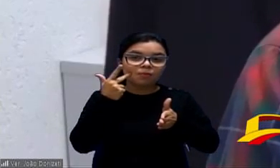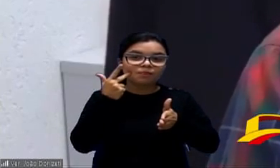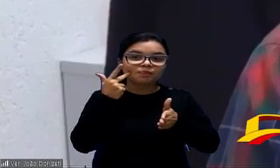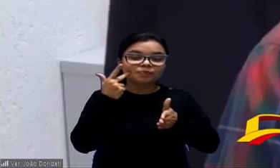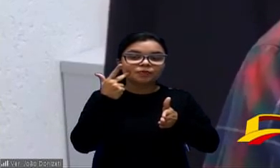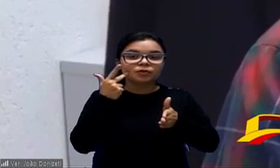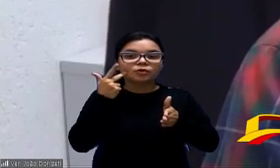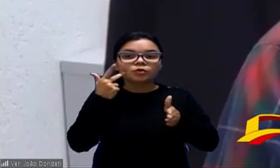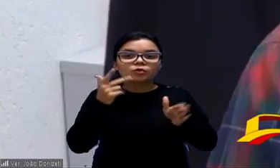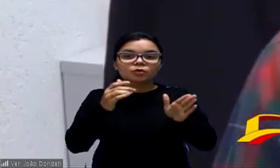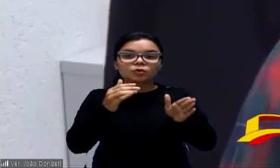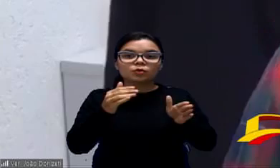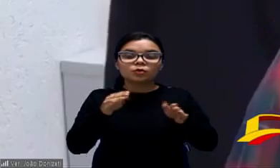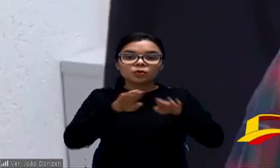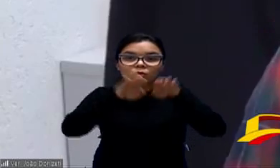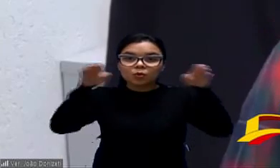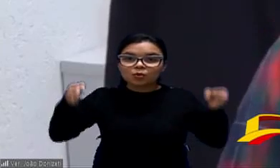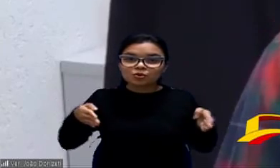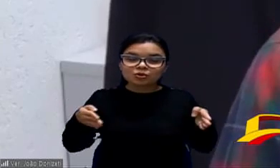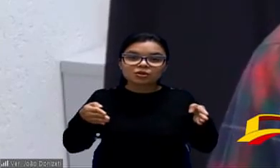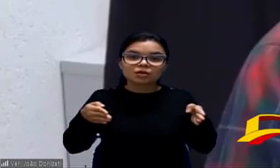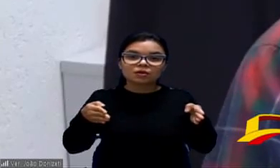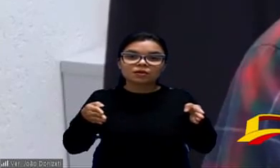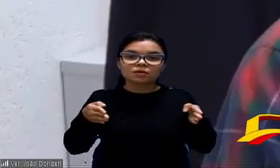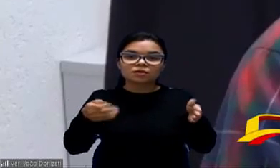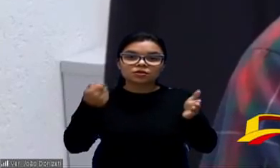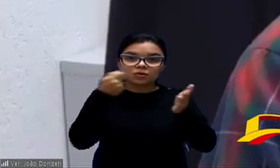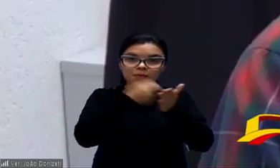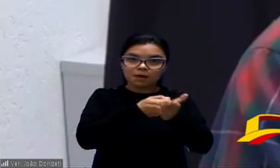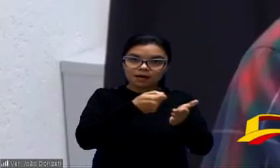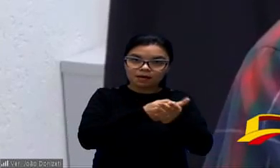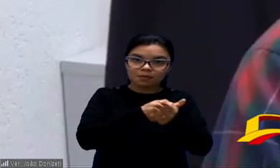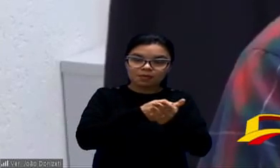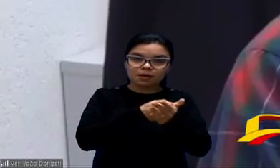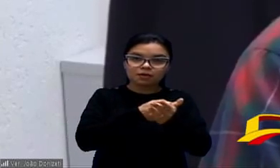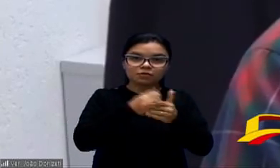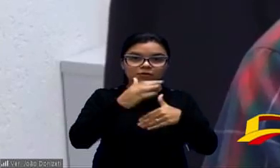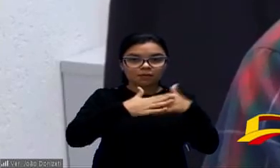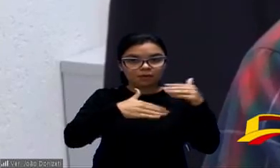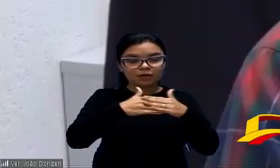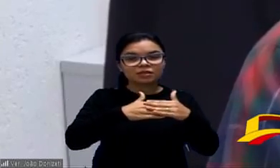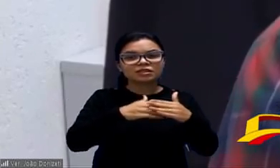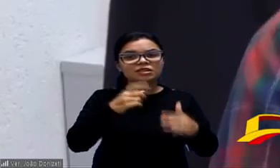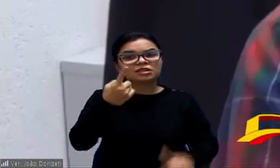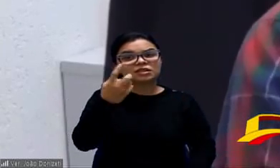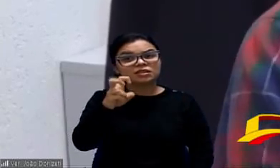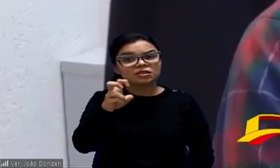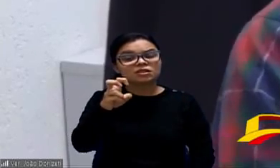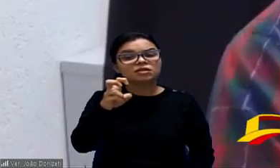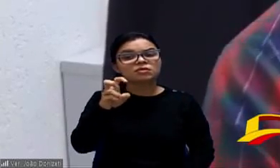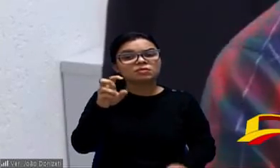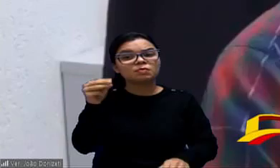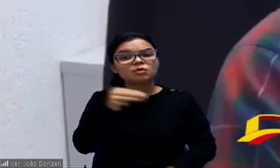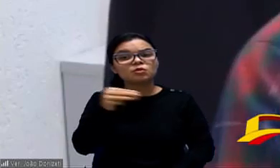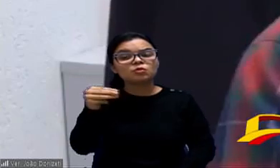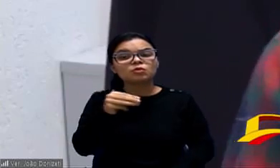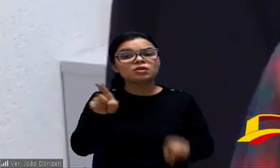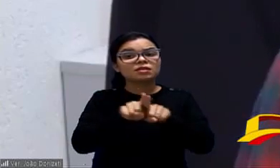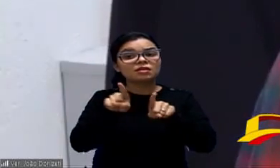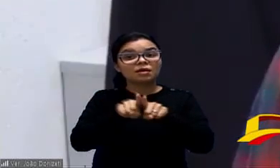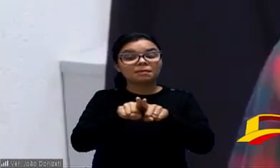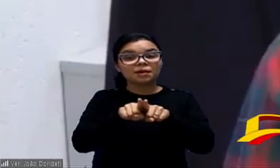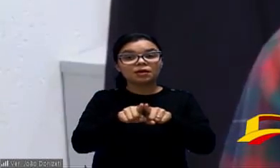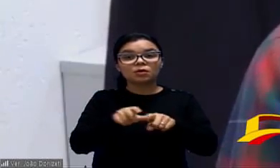caixas eletrônicos, 15 minutos. E 30 minutos à véspera de feriado. E nas mesas,